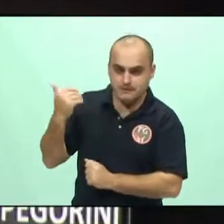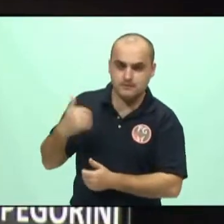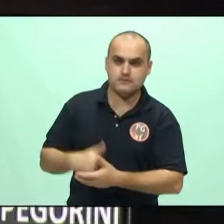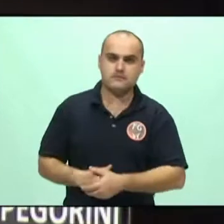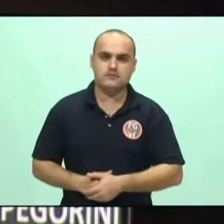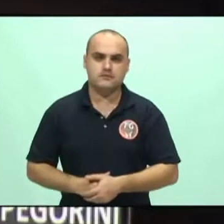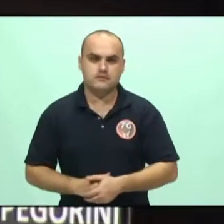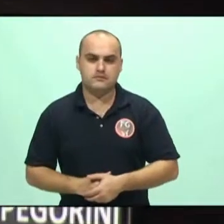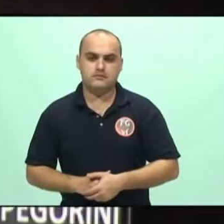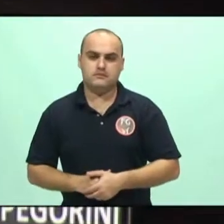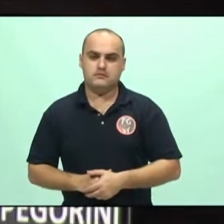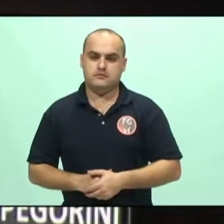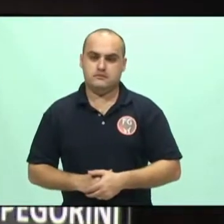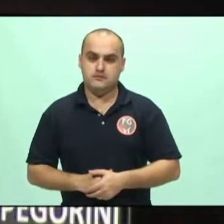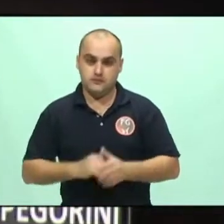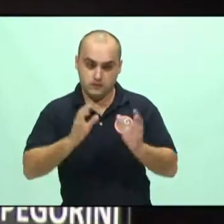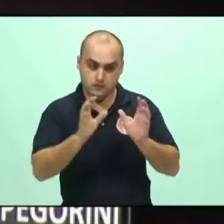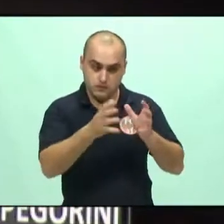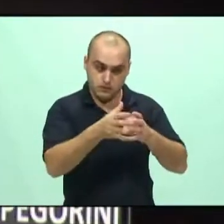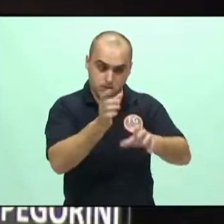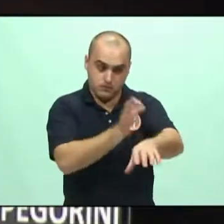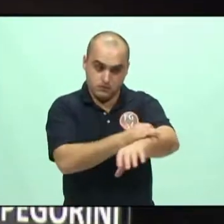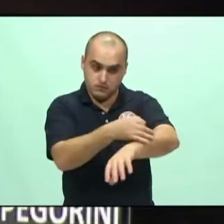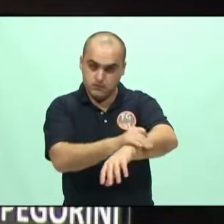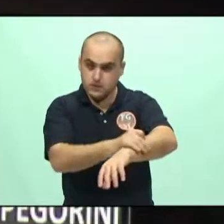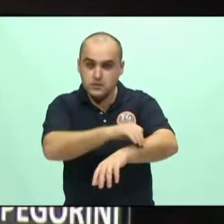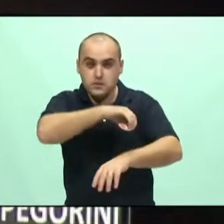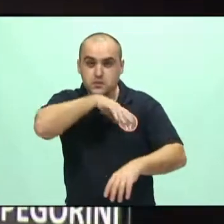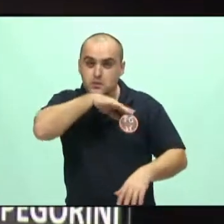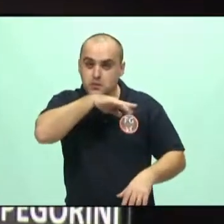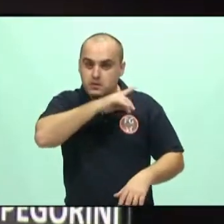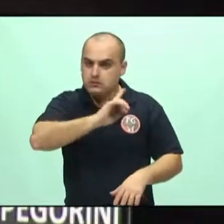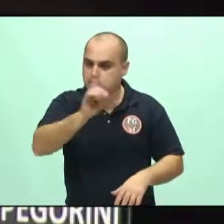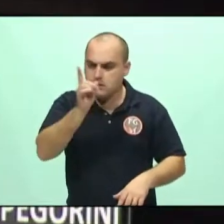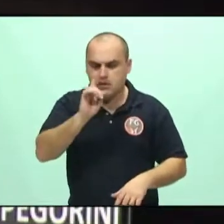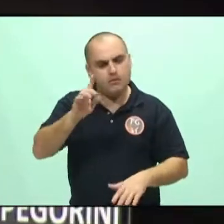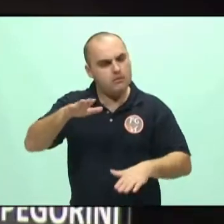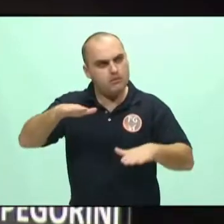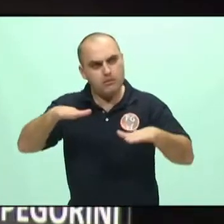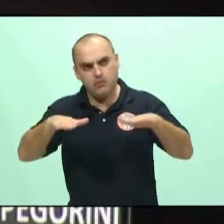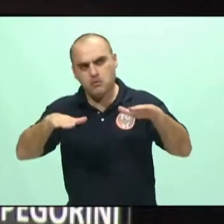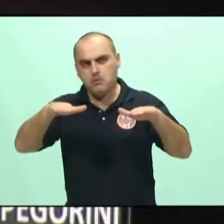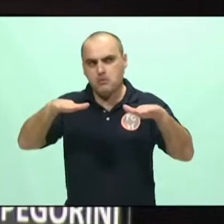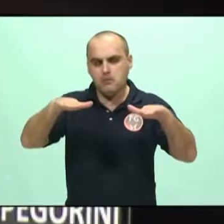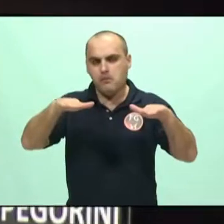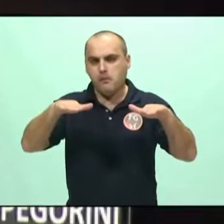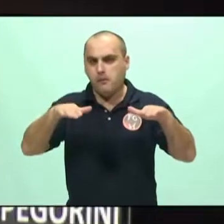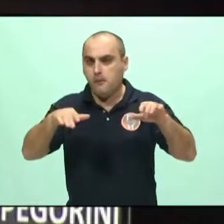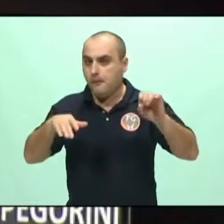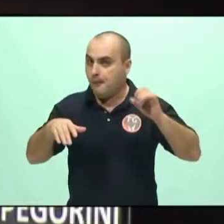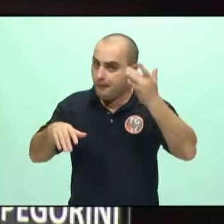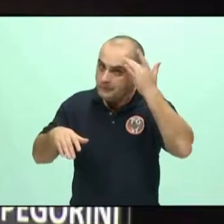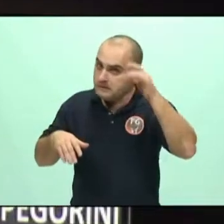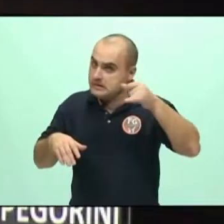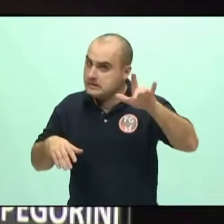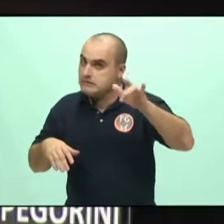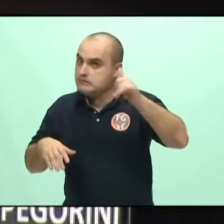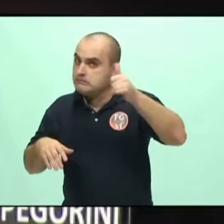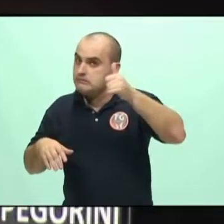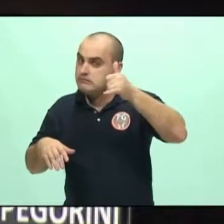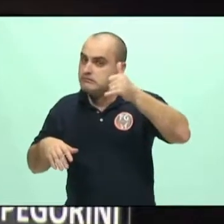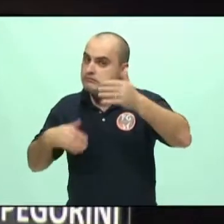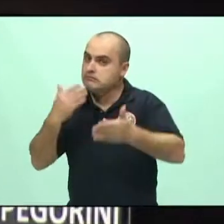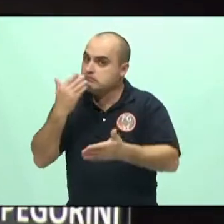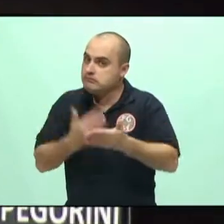do calçamento não é ruim é razoável e não tá tão ruim Não sei se vai ficar piorar vai piorar Mas tem